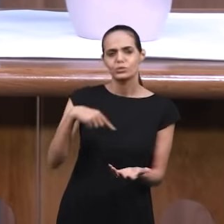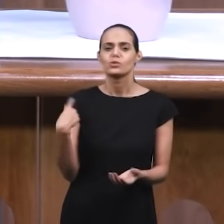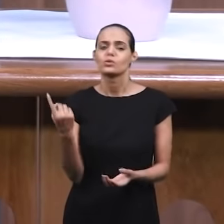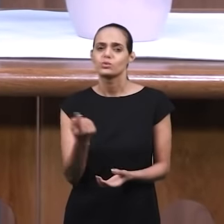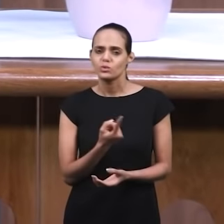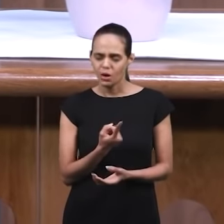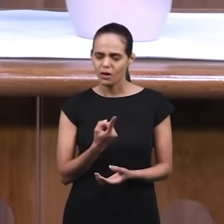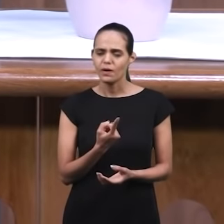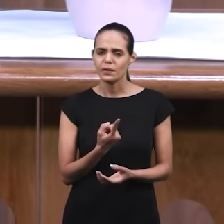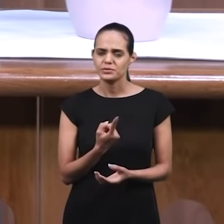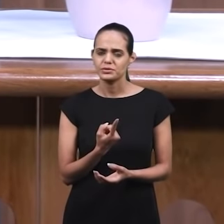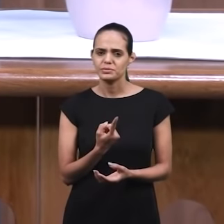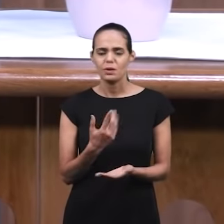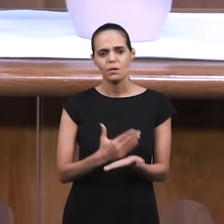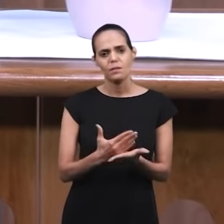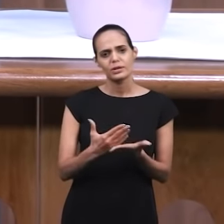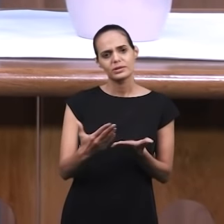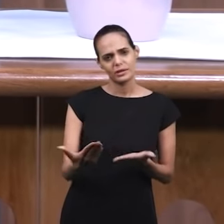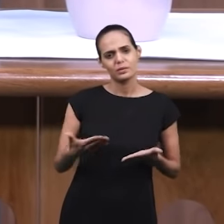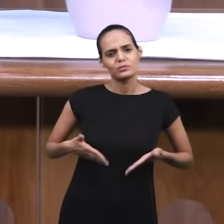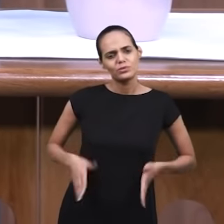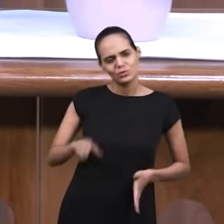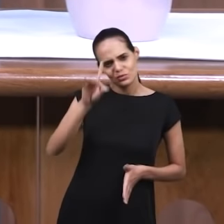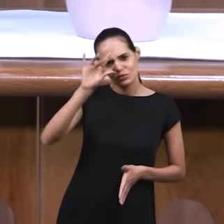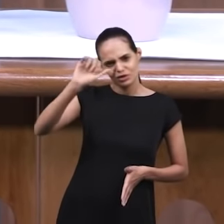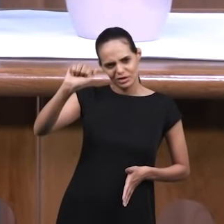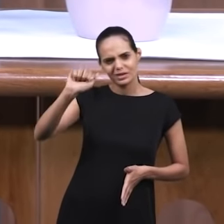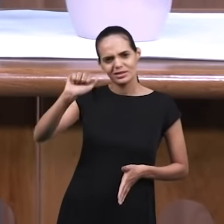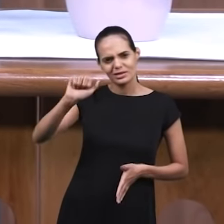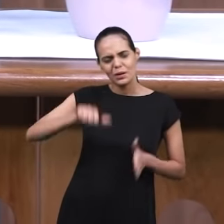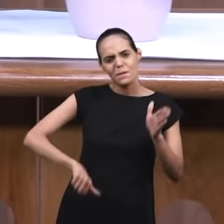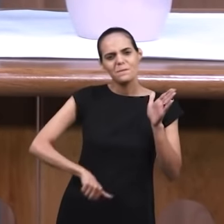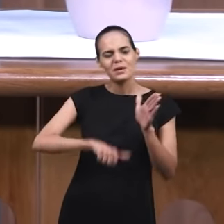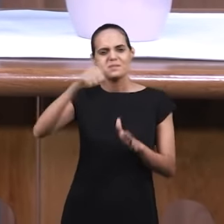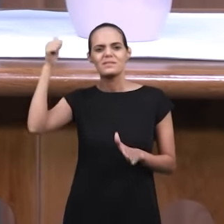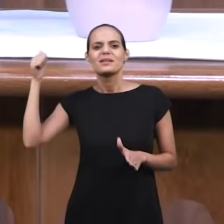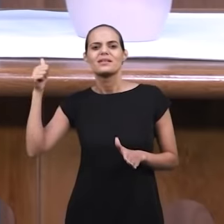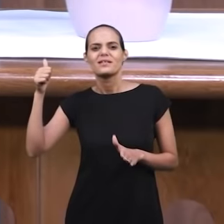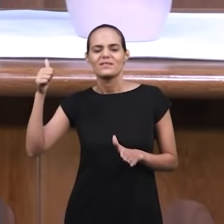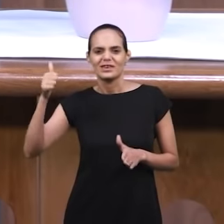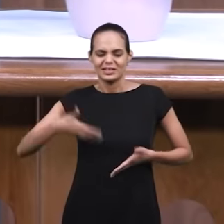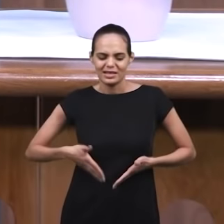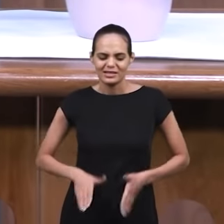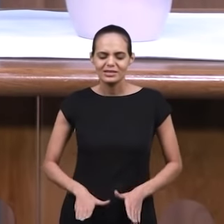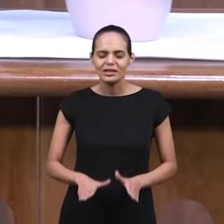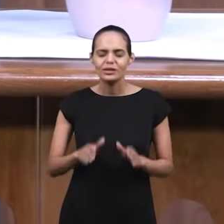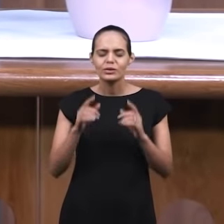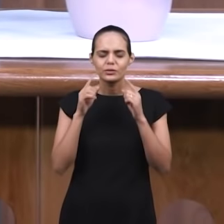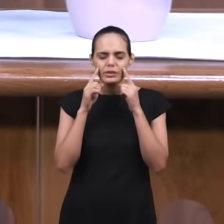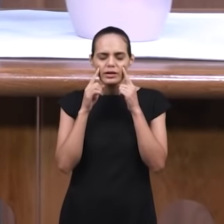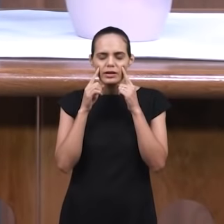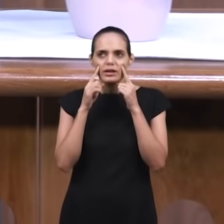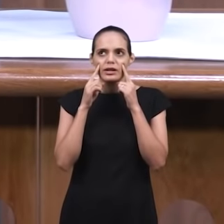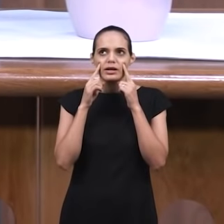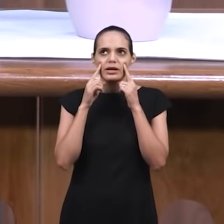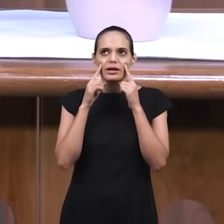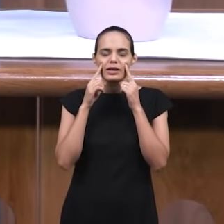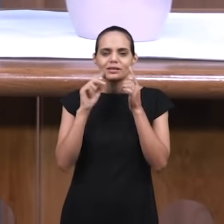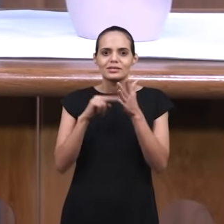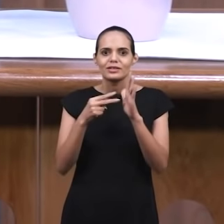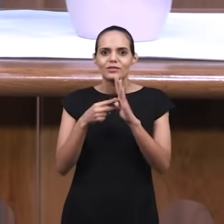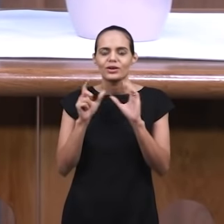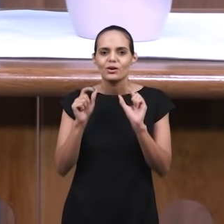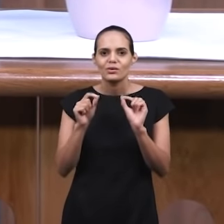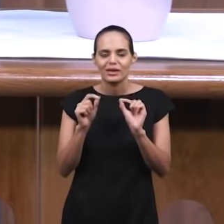iniciamos a nossa existência naquele dia em que pela primeira vez abrimos os nossos olhos para a luz do dia.